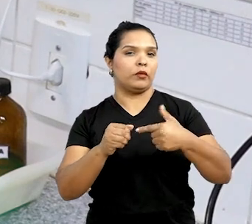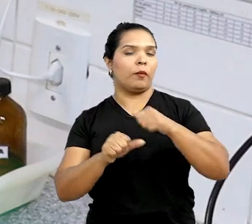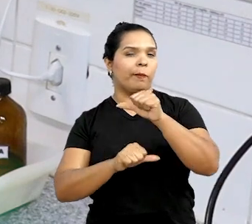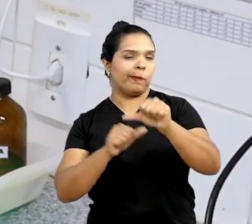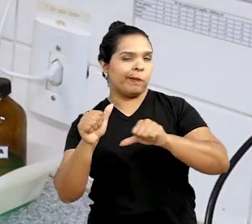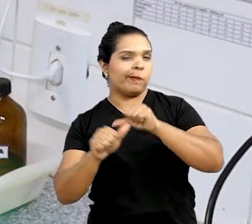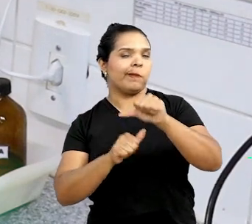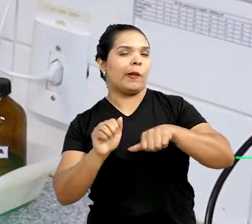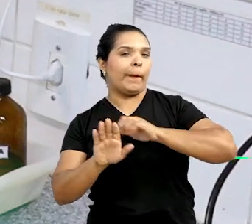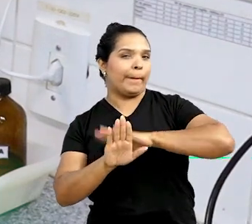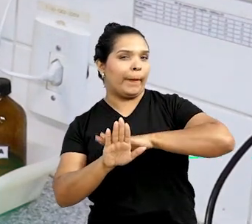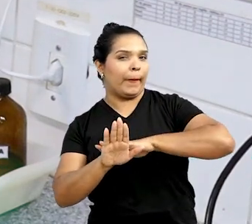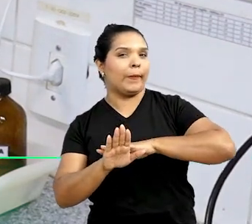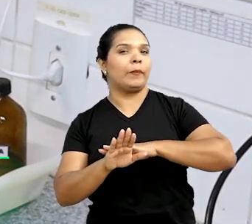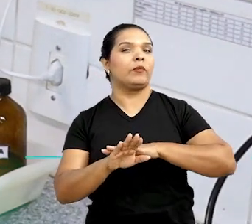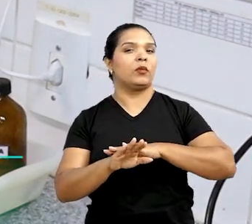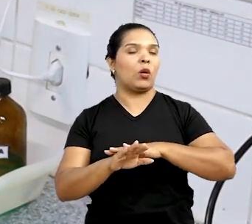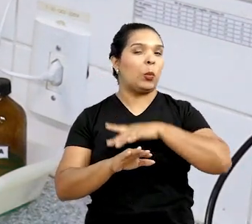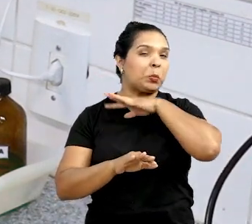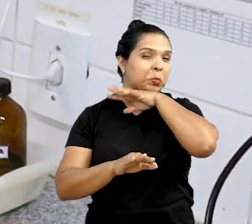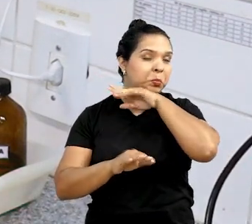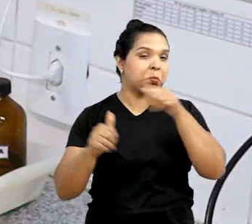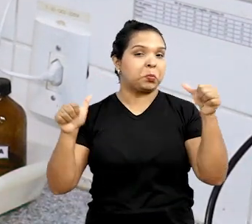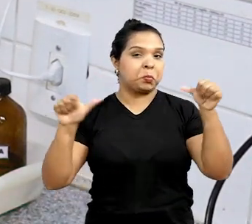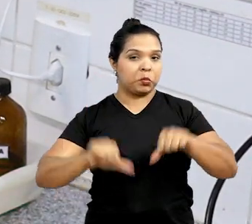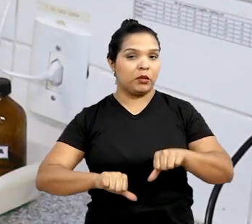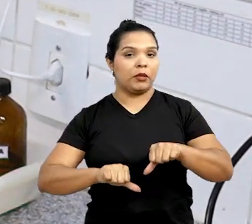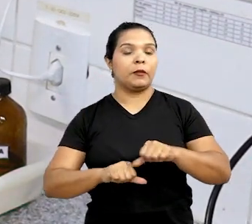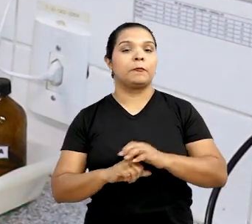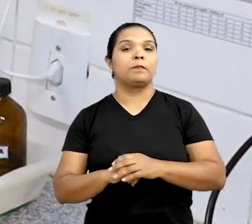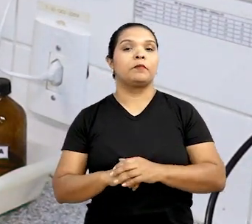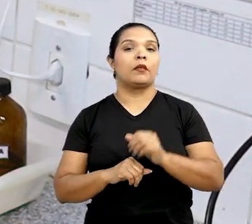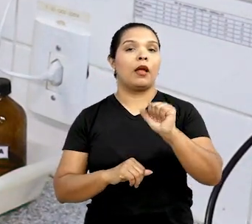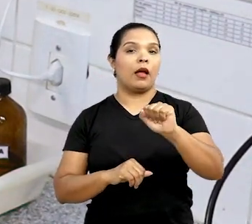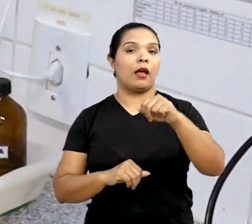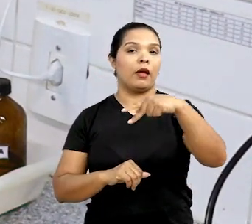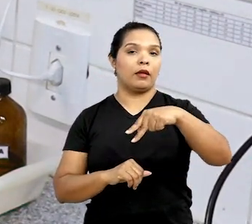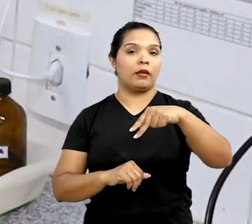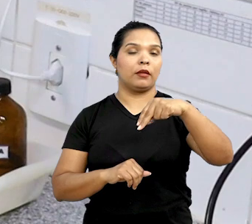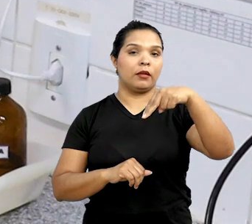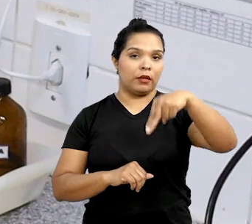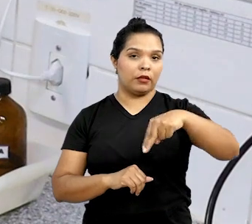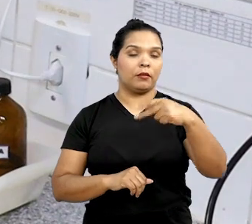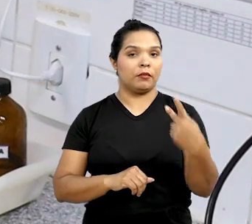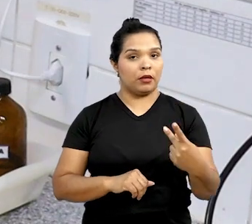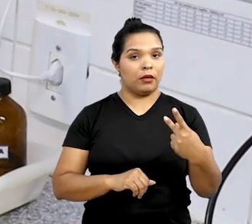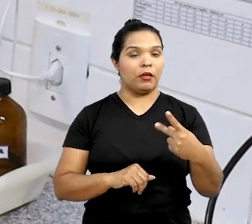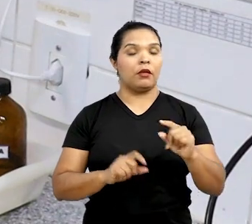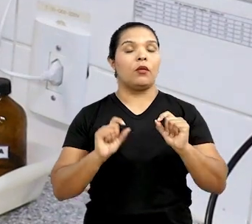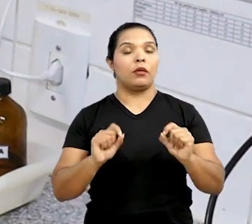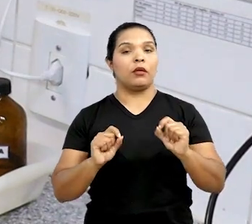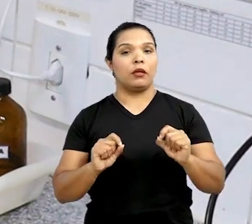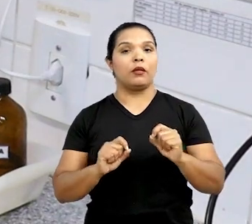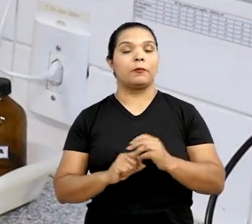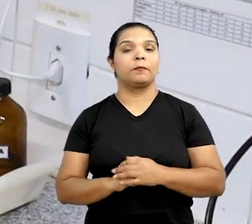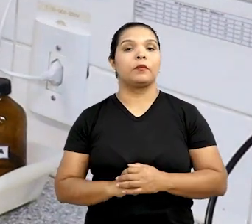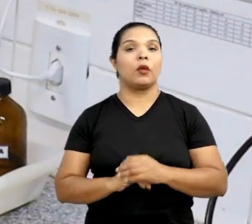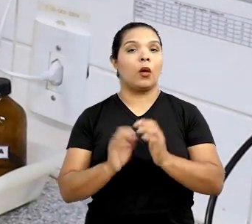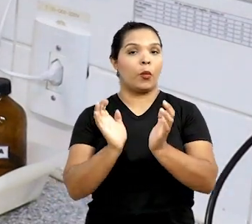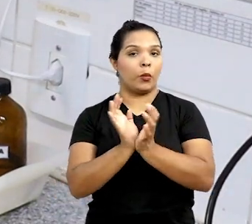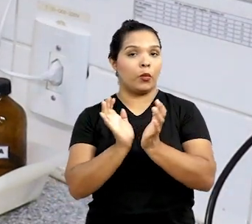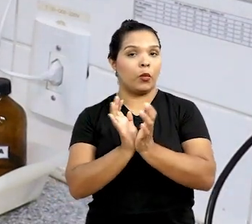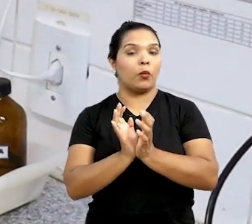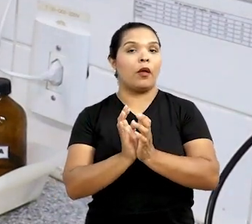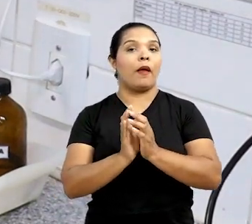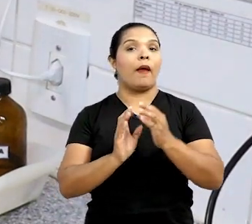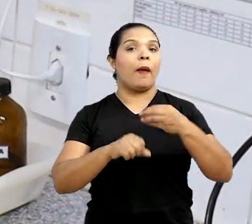combustível adulterado ou contaminado, a Agência Nacional de Petróleo, Gás Natural e Biocombustíveis,